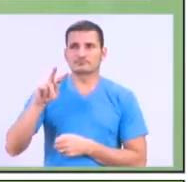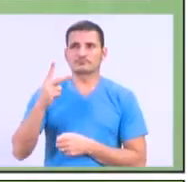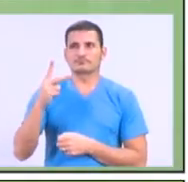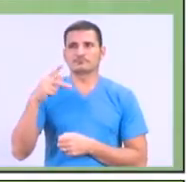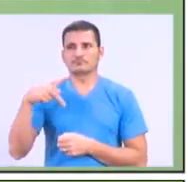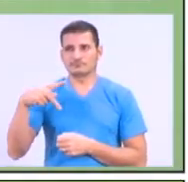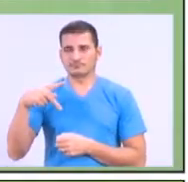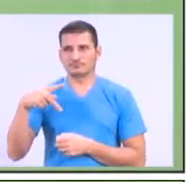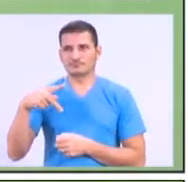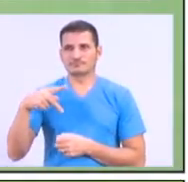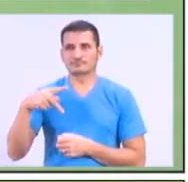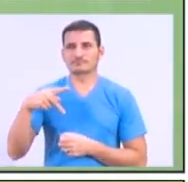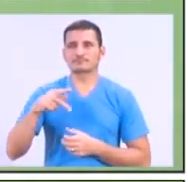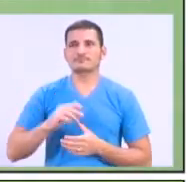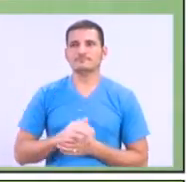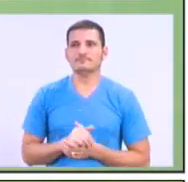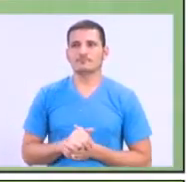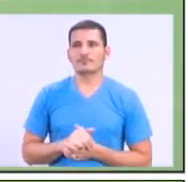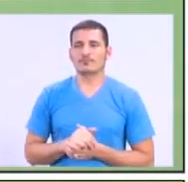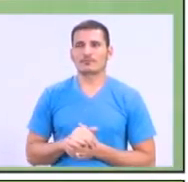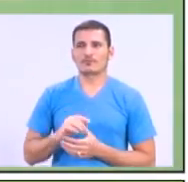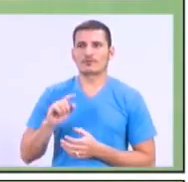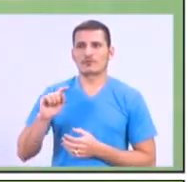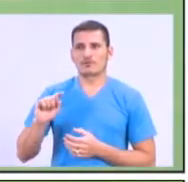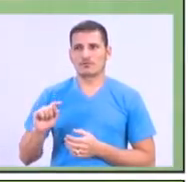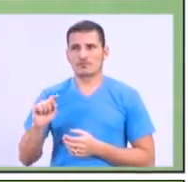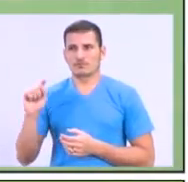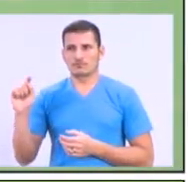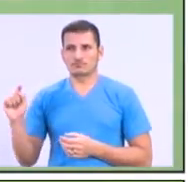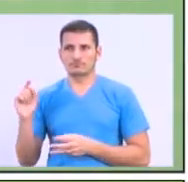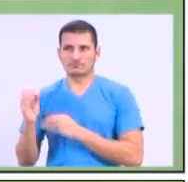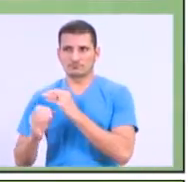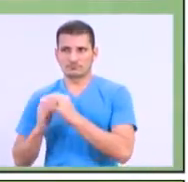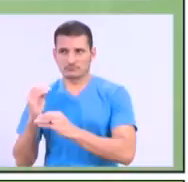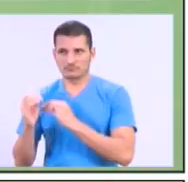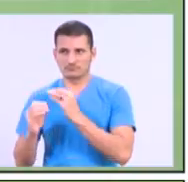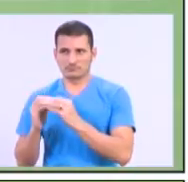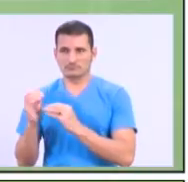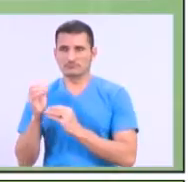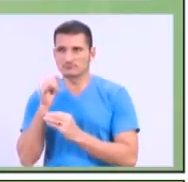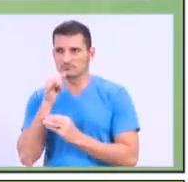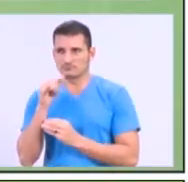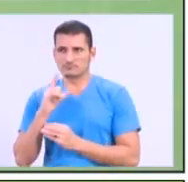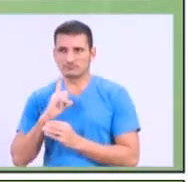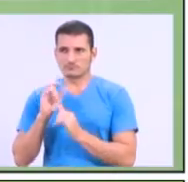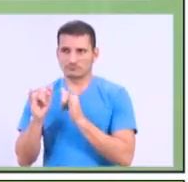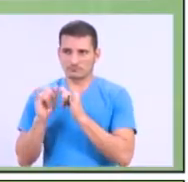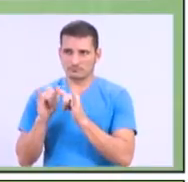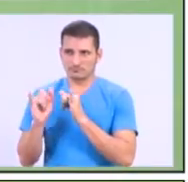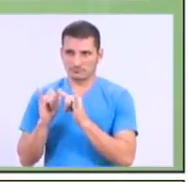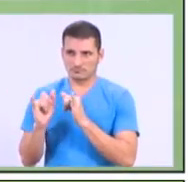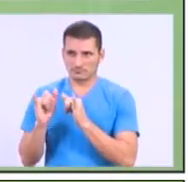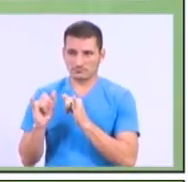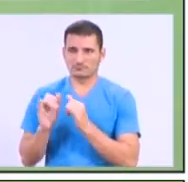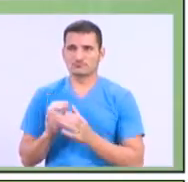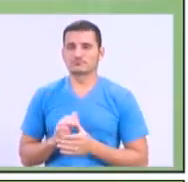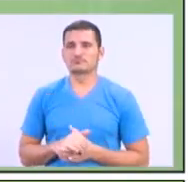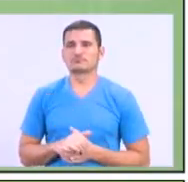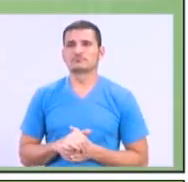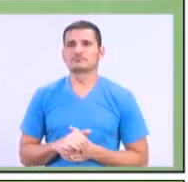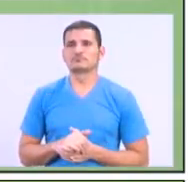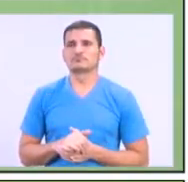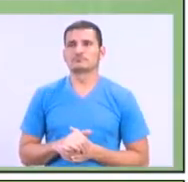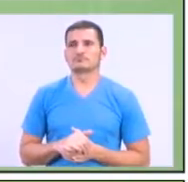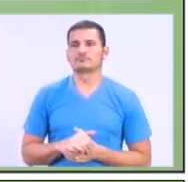foram executadas e tudo mais, verifica se tem informações no banco de dados relacionados, se os módulos